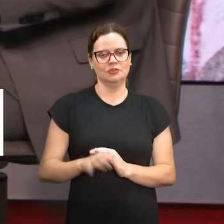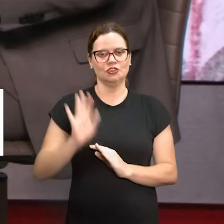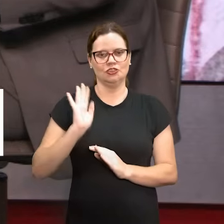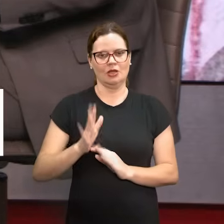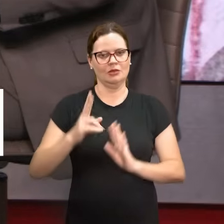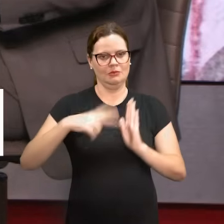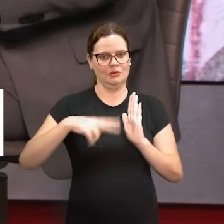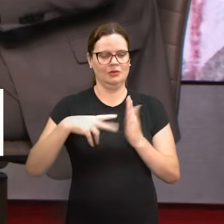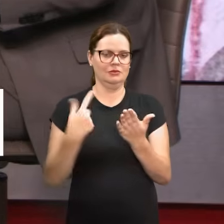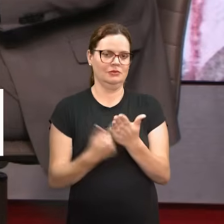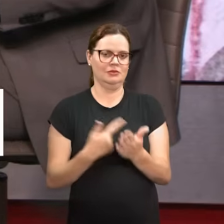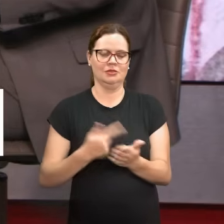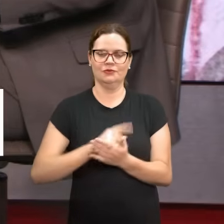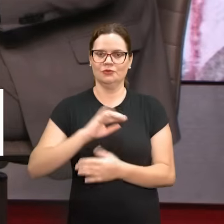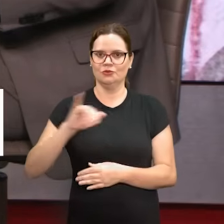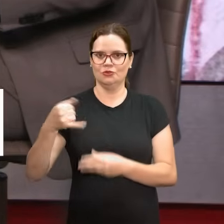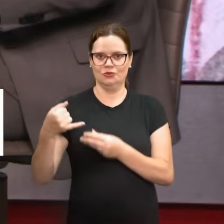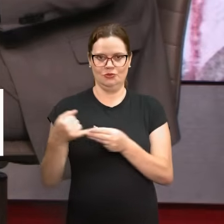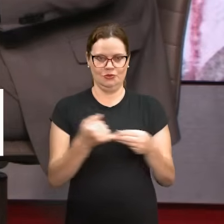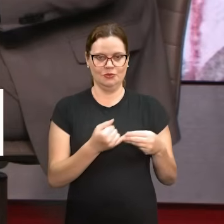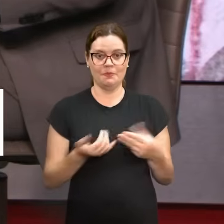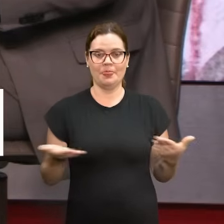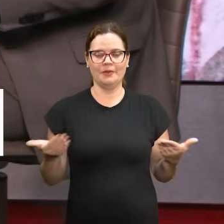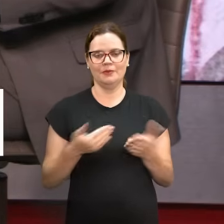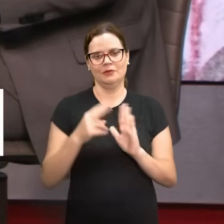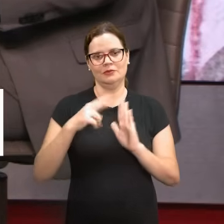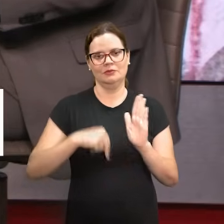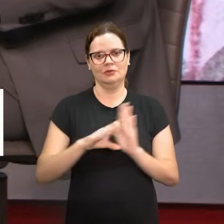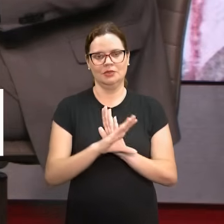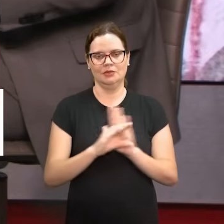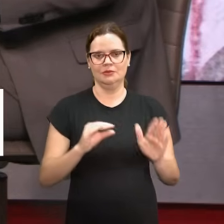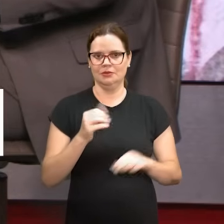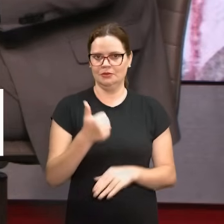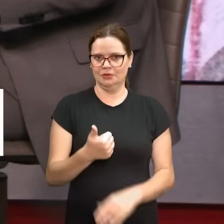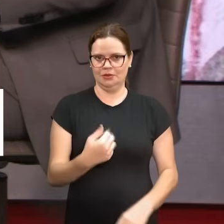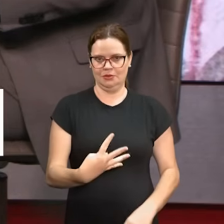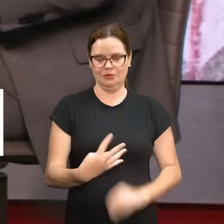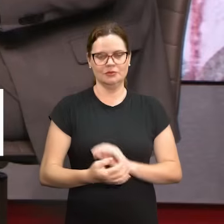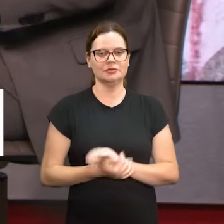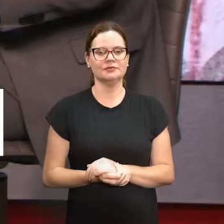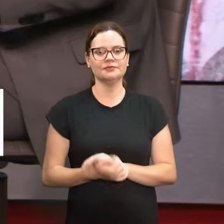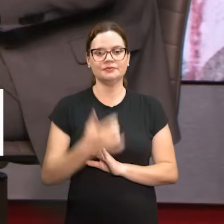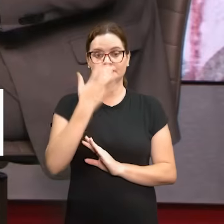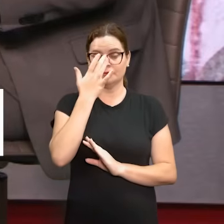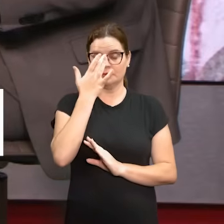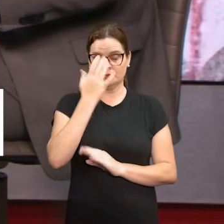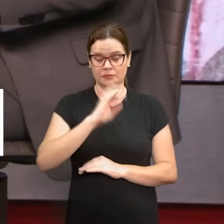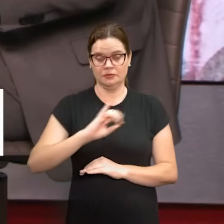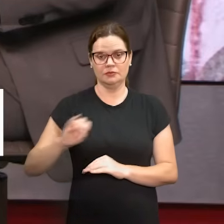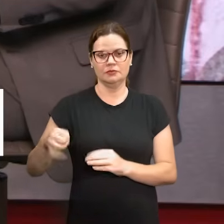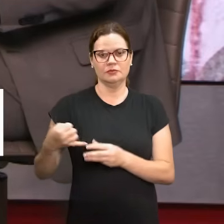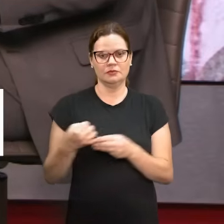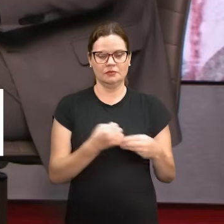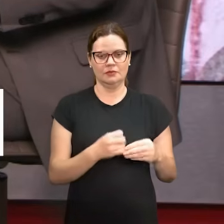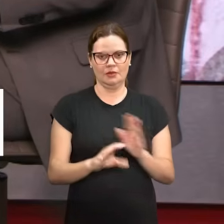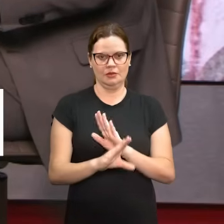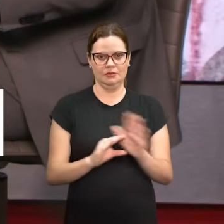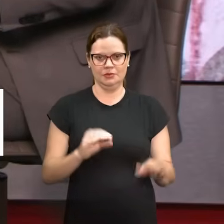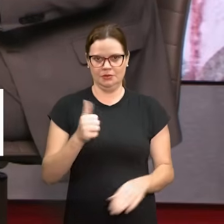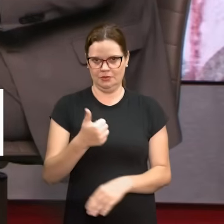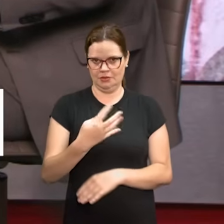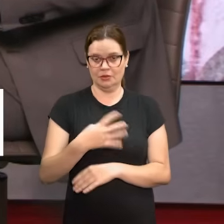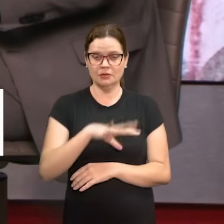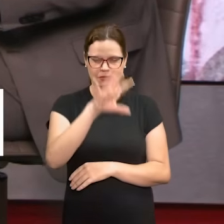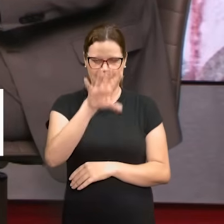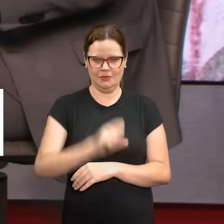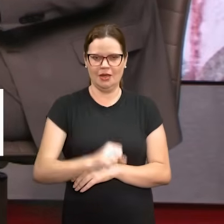Josué, e hoje vamos fazer a leitura do capítulo 14, Josué capítulo 14. Enquanto você vai abrindo